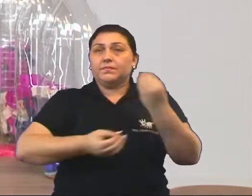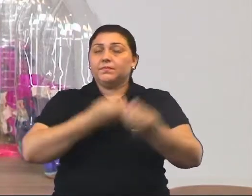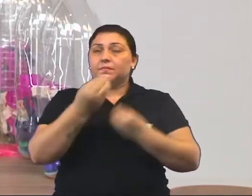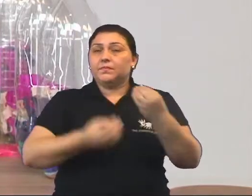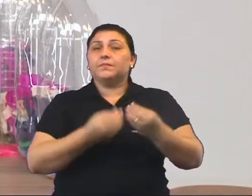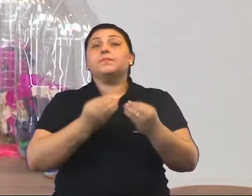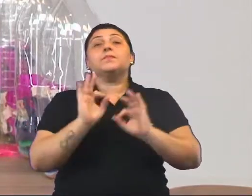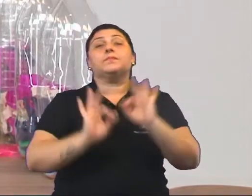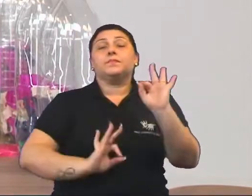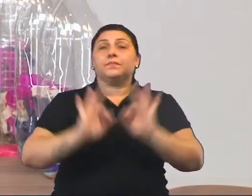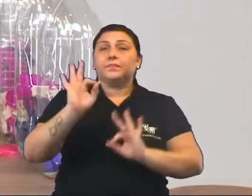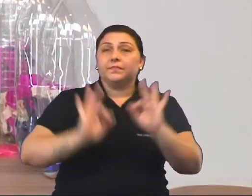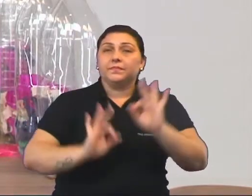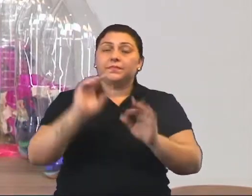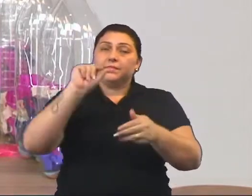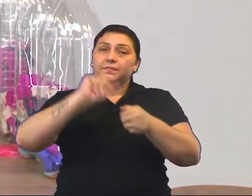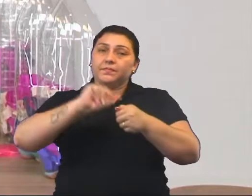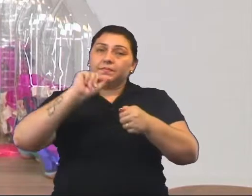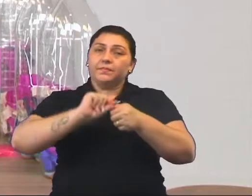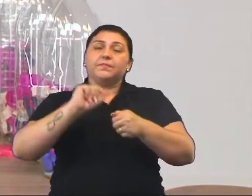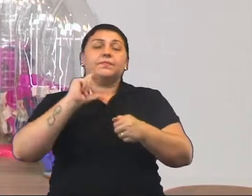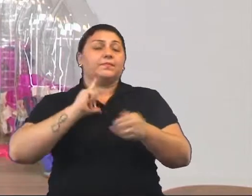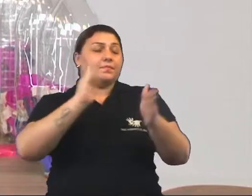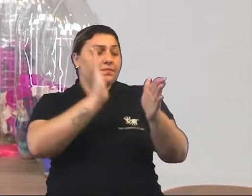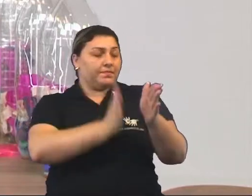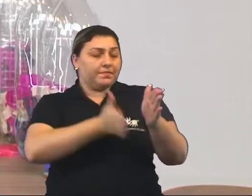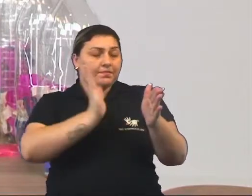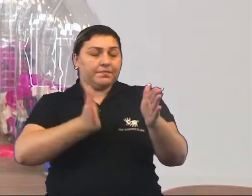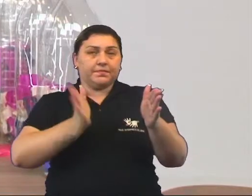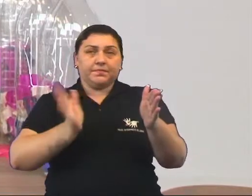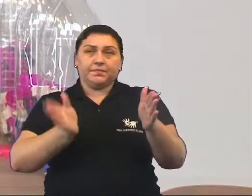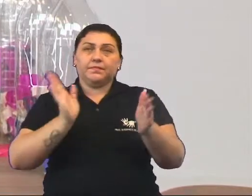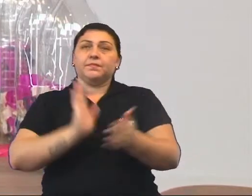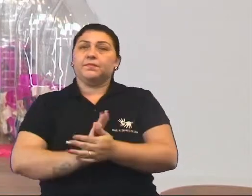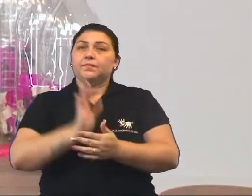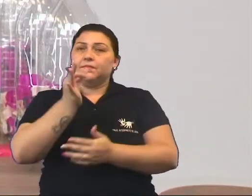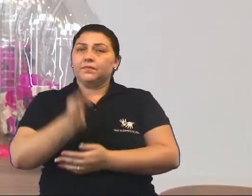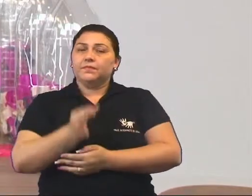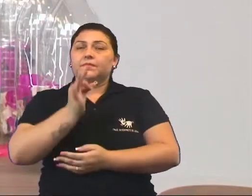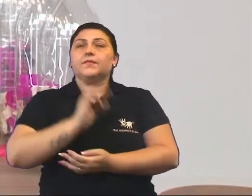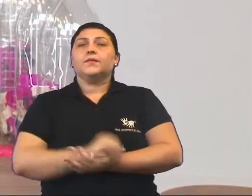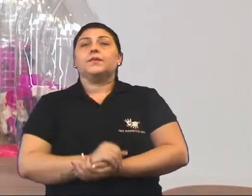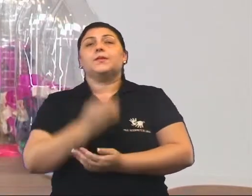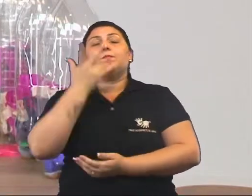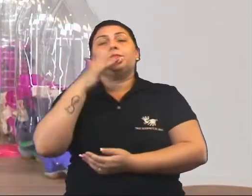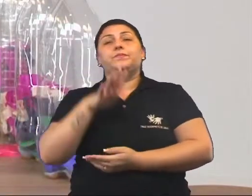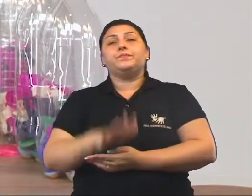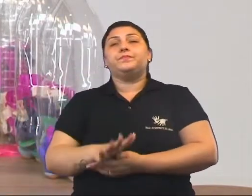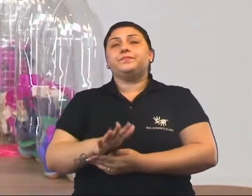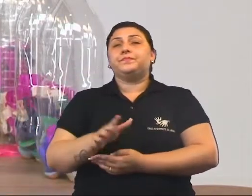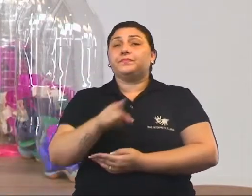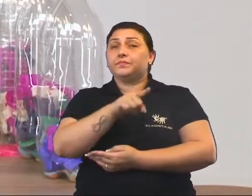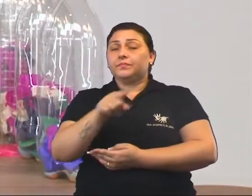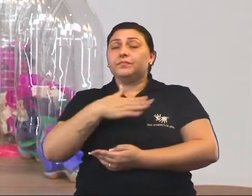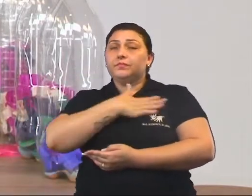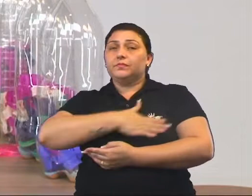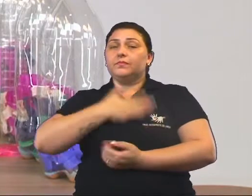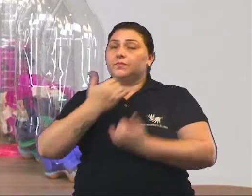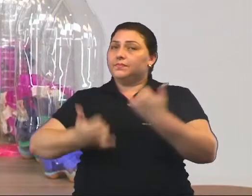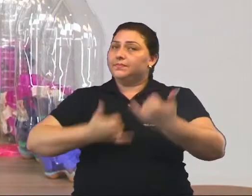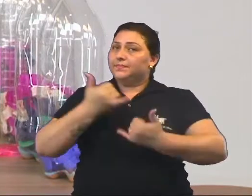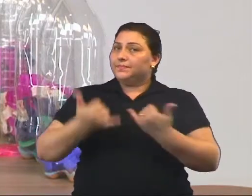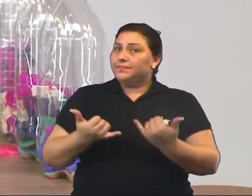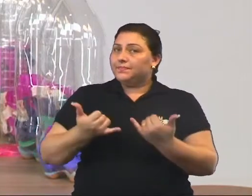como montar, de como fazer. Tem todo o passo a passo. Certo? Crianças, alguém aí gosta de